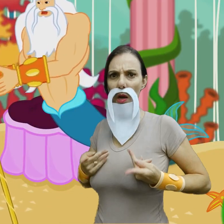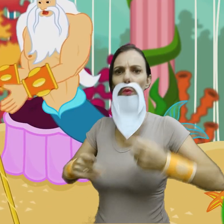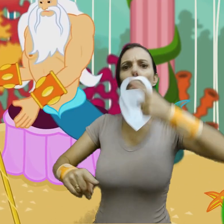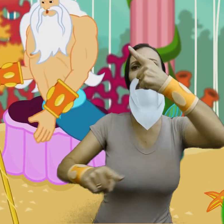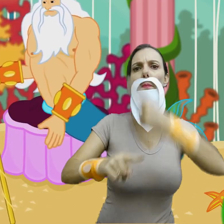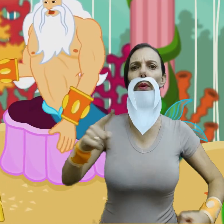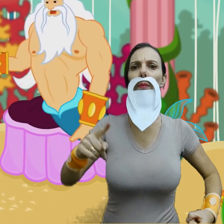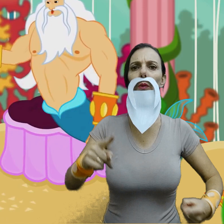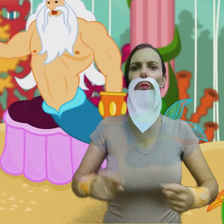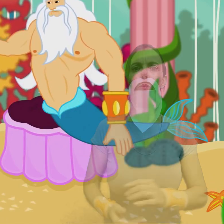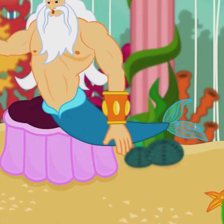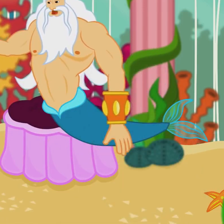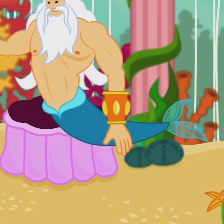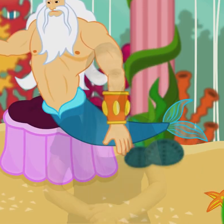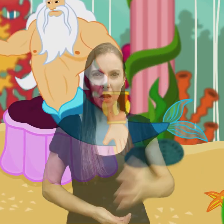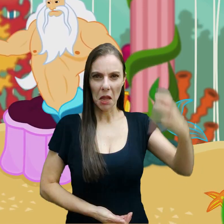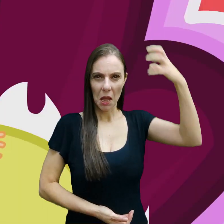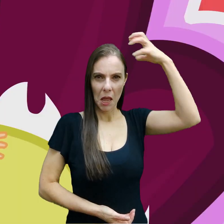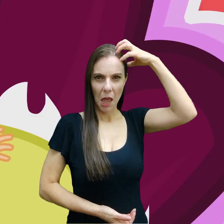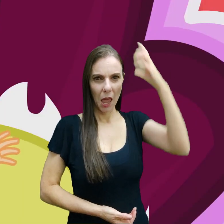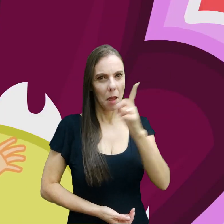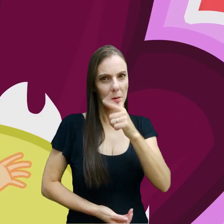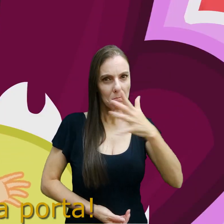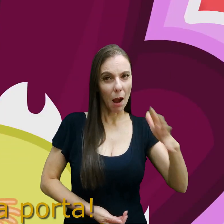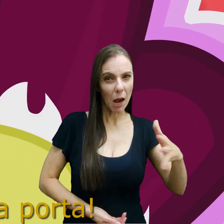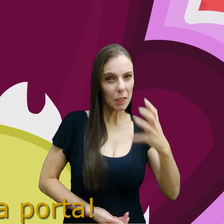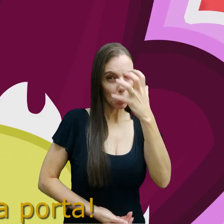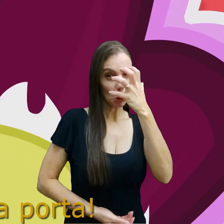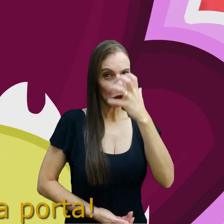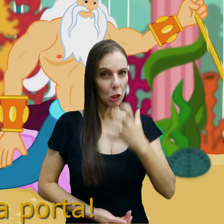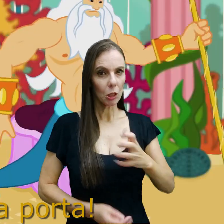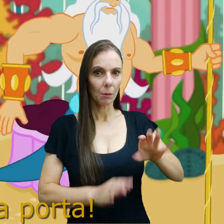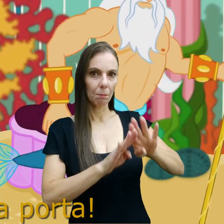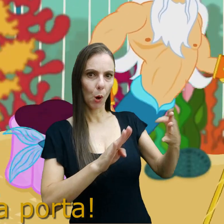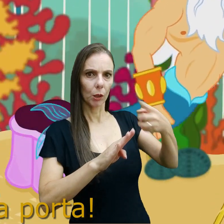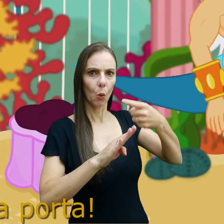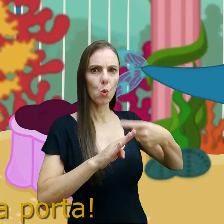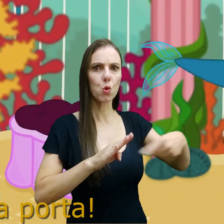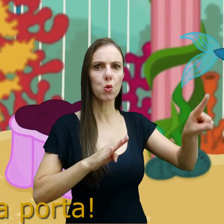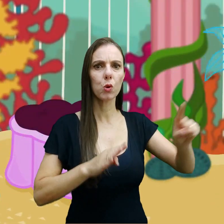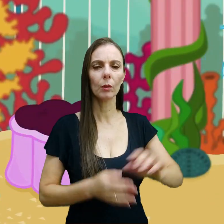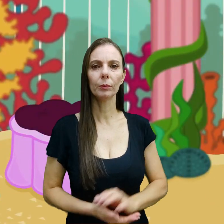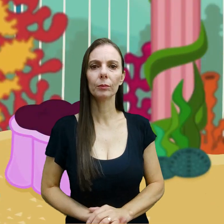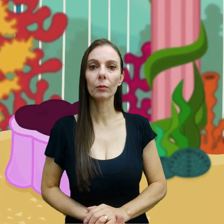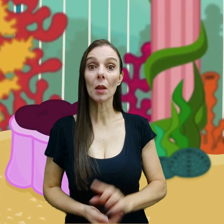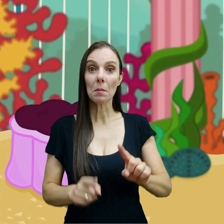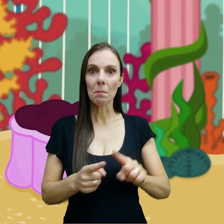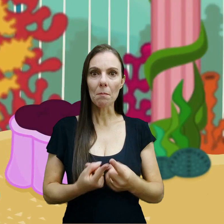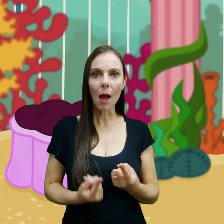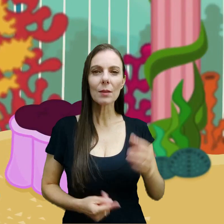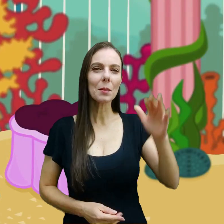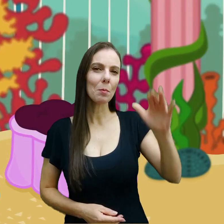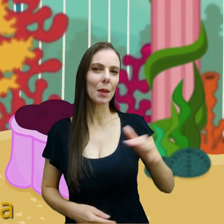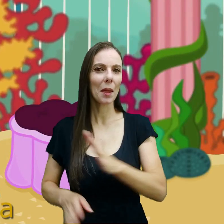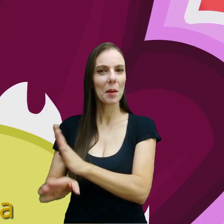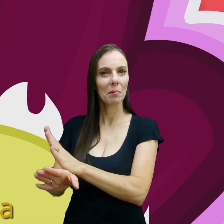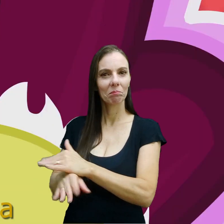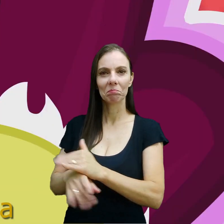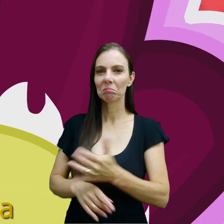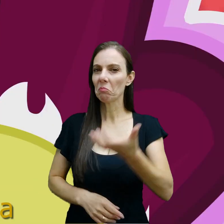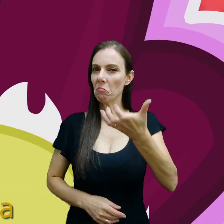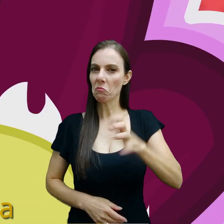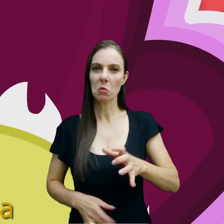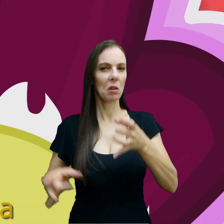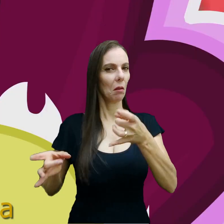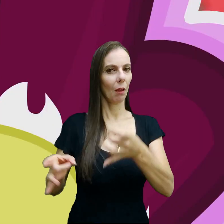humano é estritamente proibido. Com muita raiva, o rei dos mares saiu pela porta, mas a pequena sereia ainda